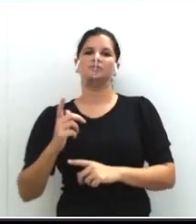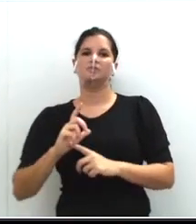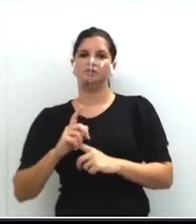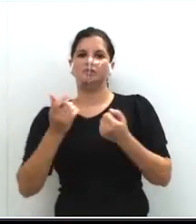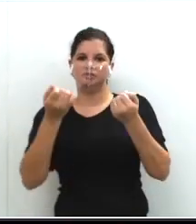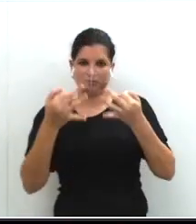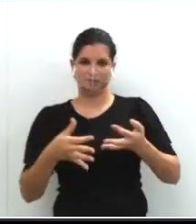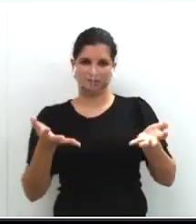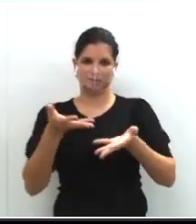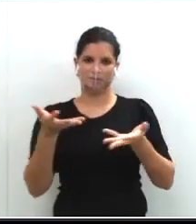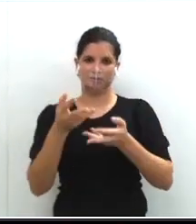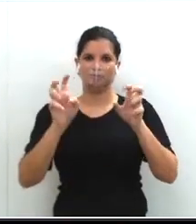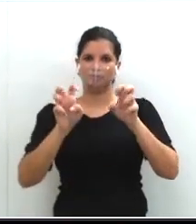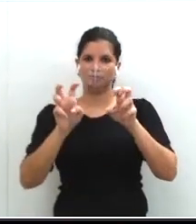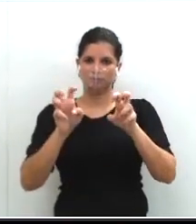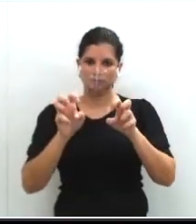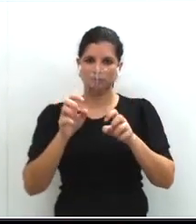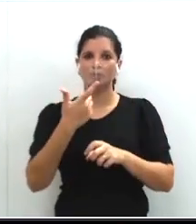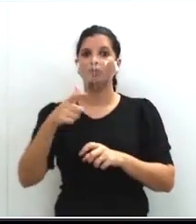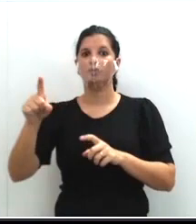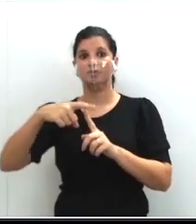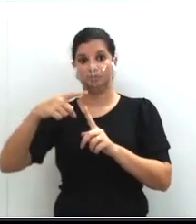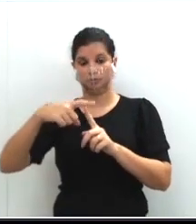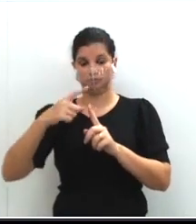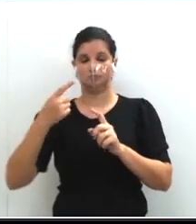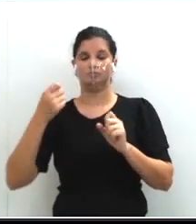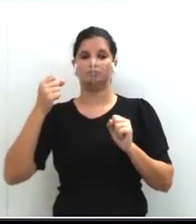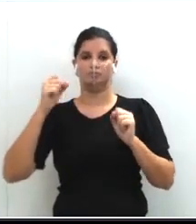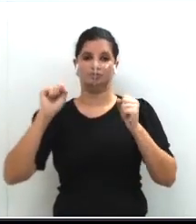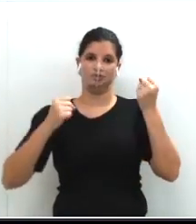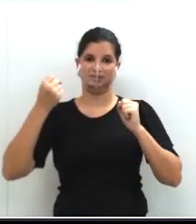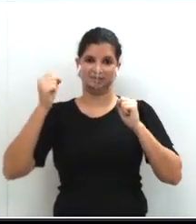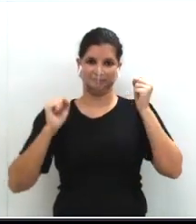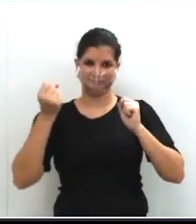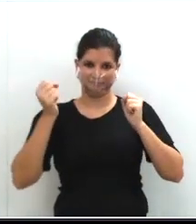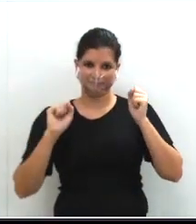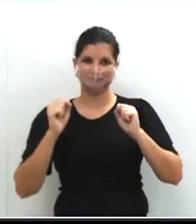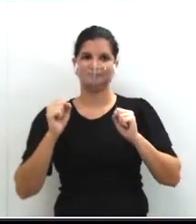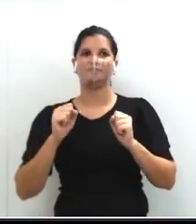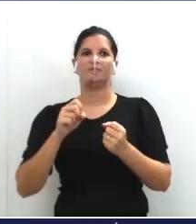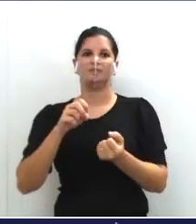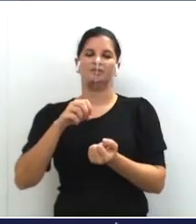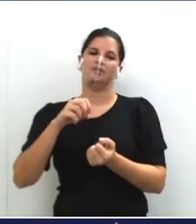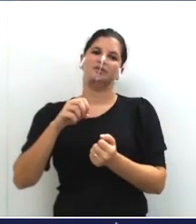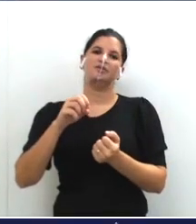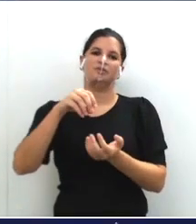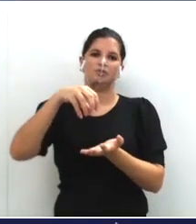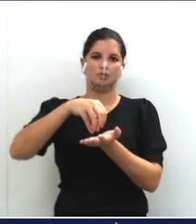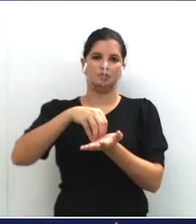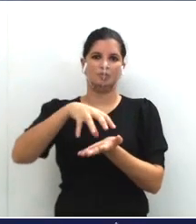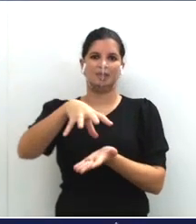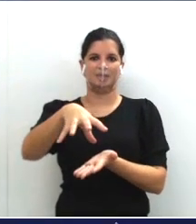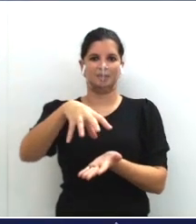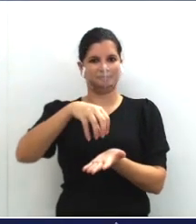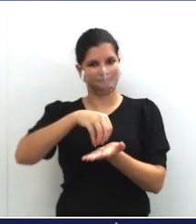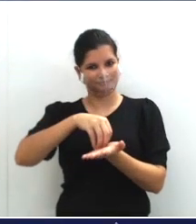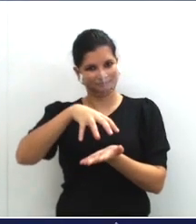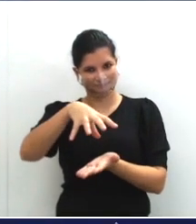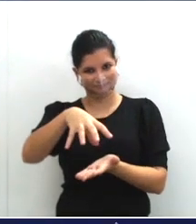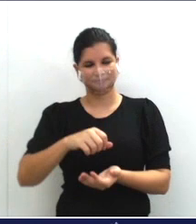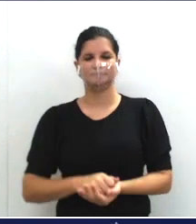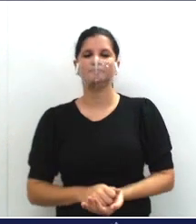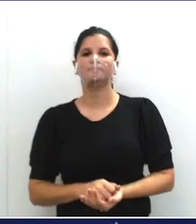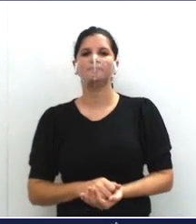que eu vou falar agora sobre outro tipo de usina, a usina que é chamada de usina